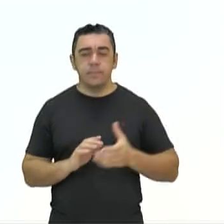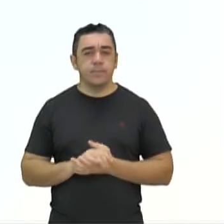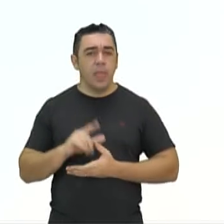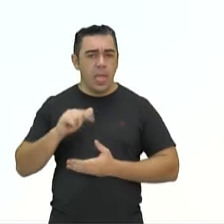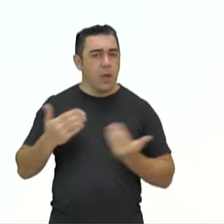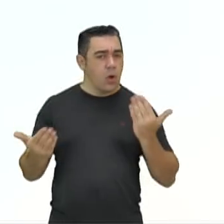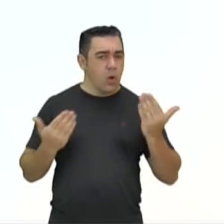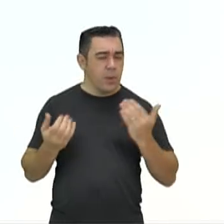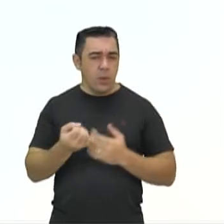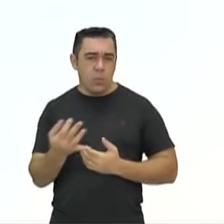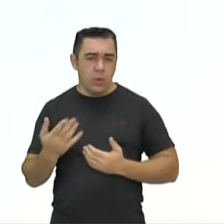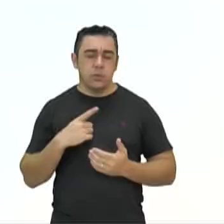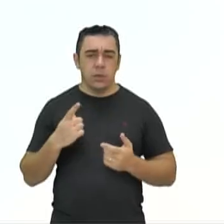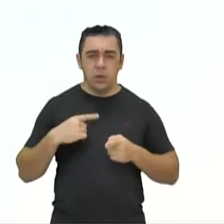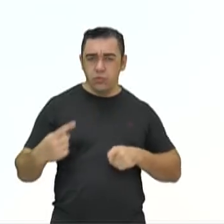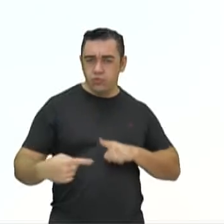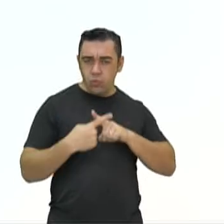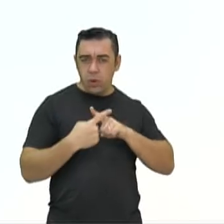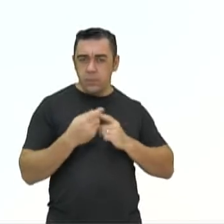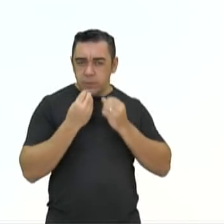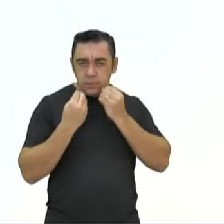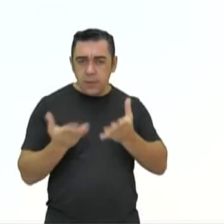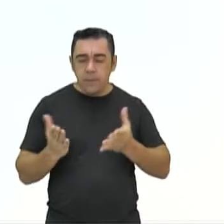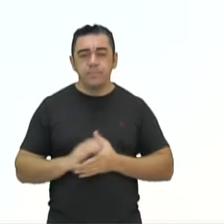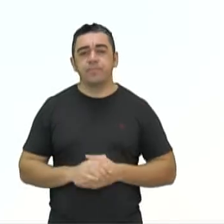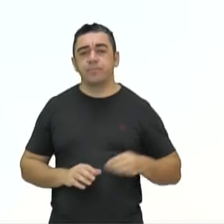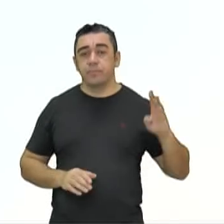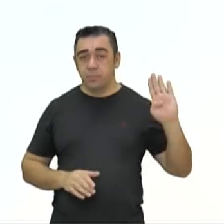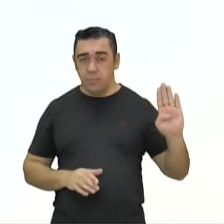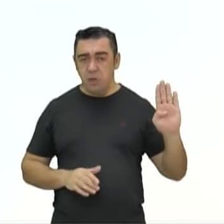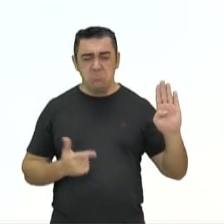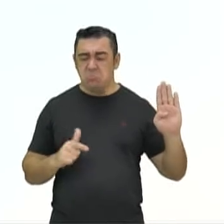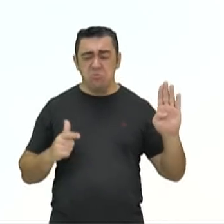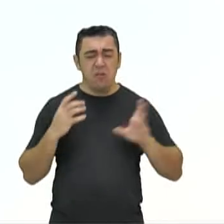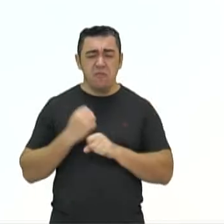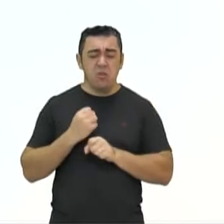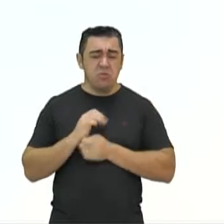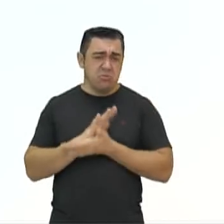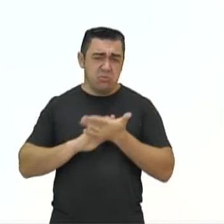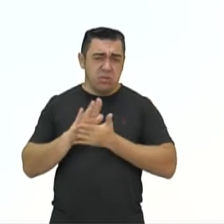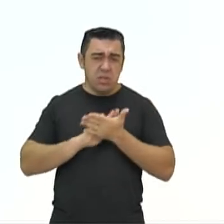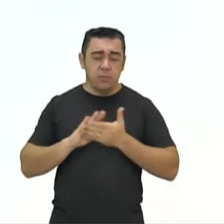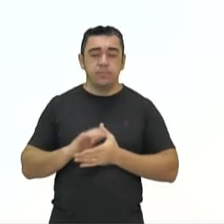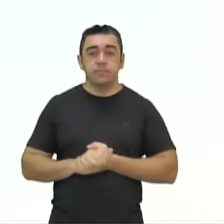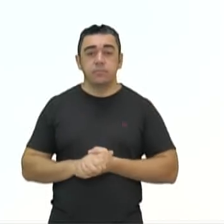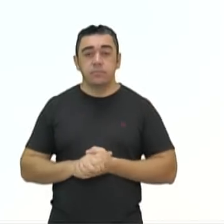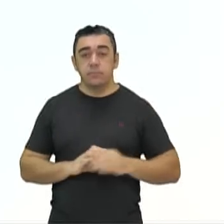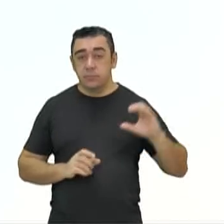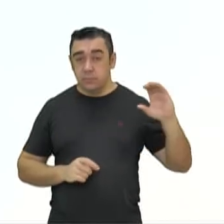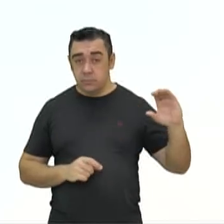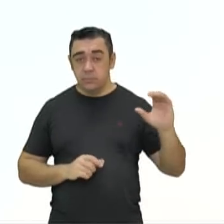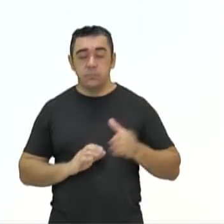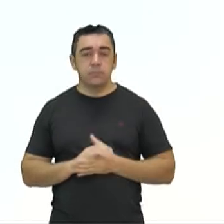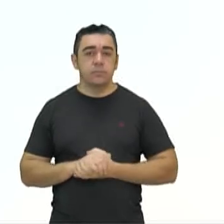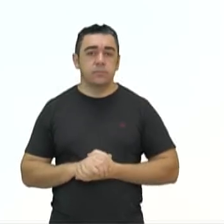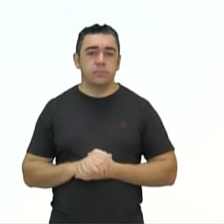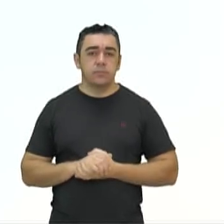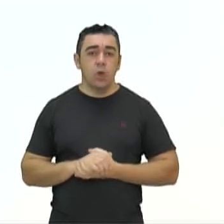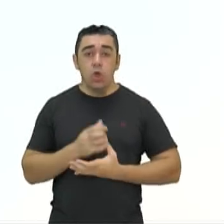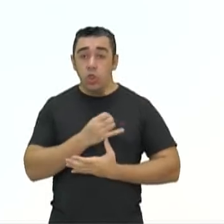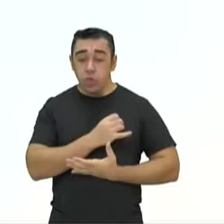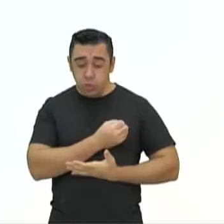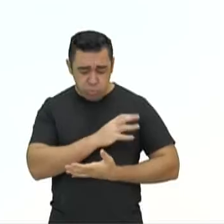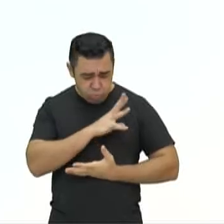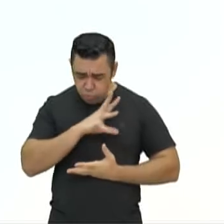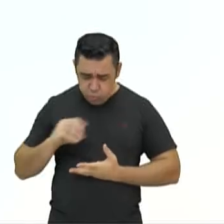para comparar os valores em uma jogada de sacrifício? B. Não existe valor de peça? Isso aí não existe. C. As peças têm todos